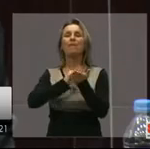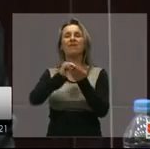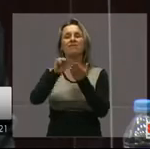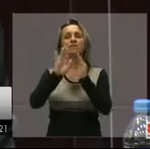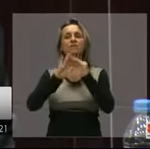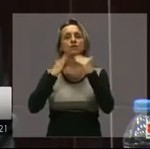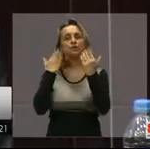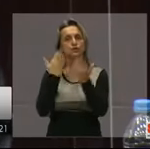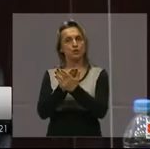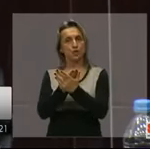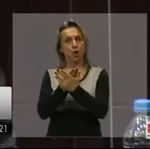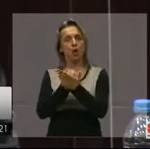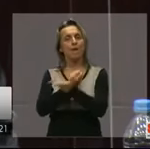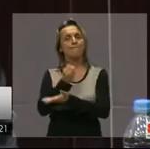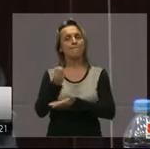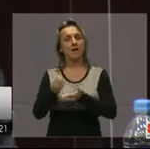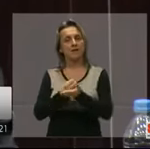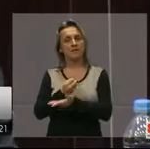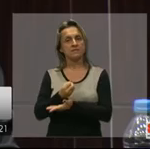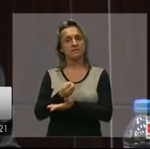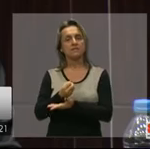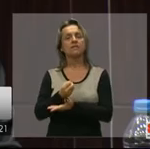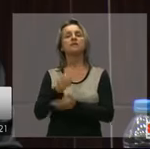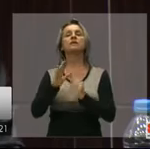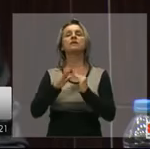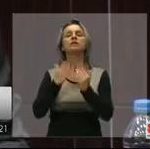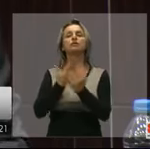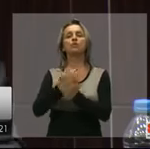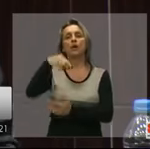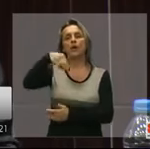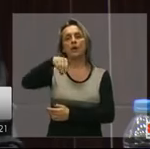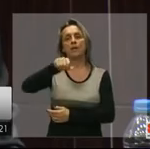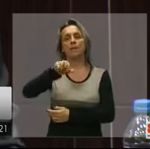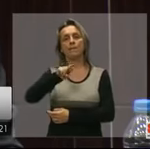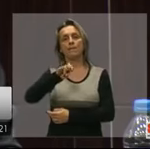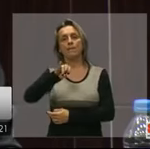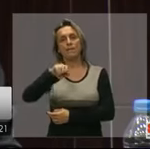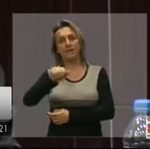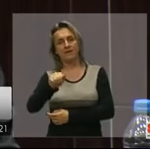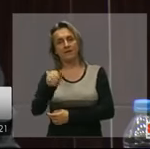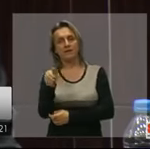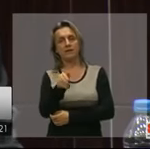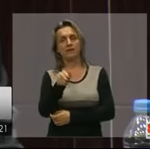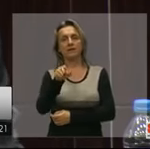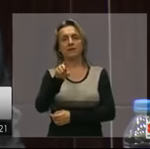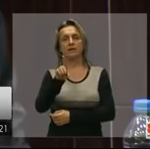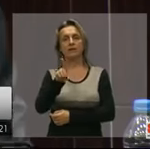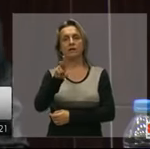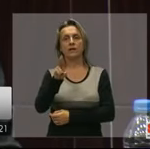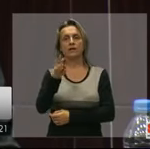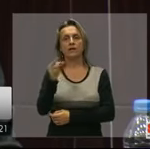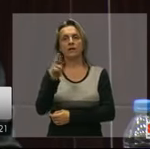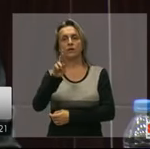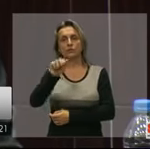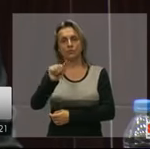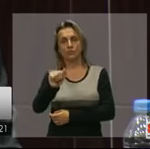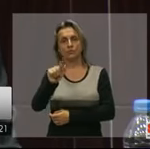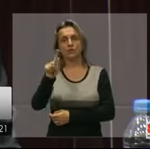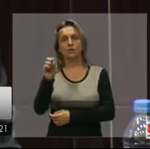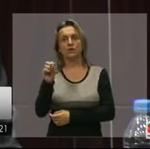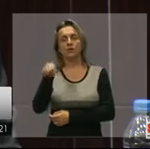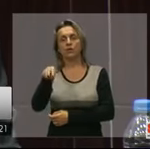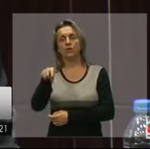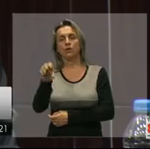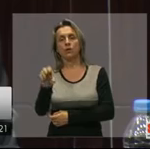professora Maria Dutra Gomes, aqui da cidade de Itajaí. Maria Dutra Gomes fica ali na Jacó Ardigó e o assunto é